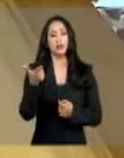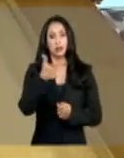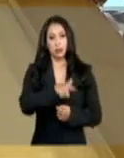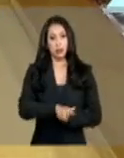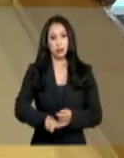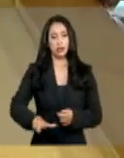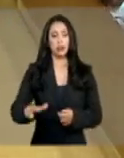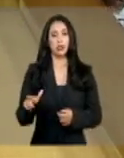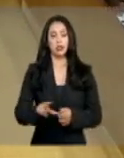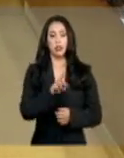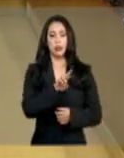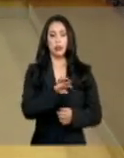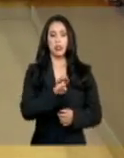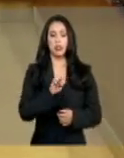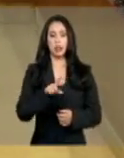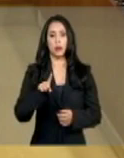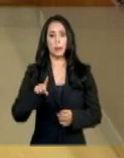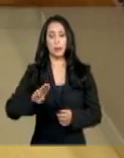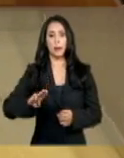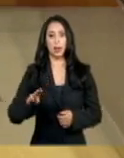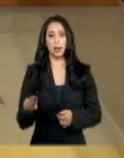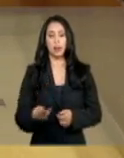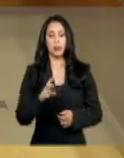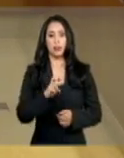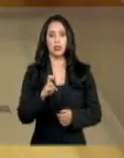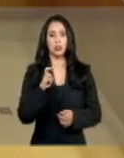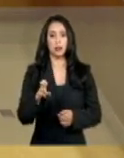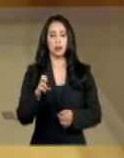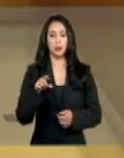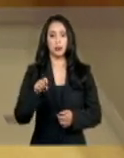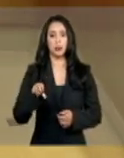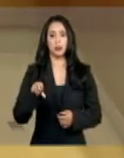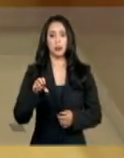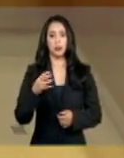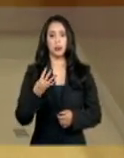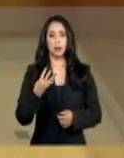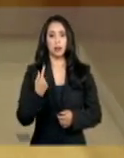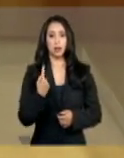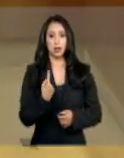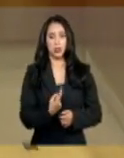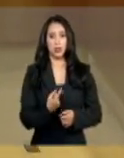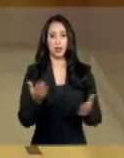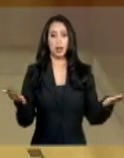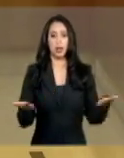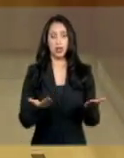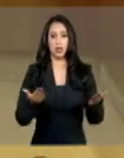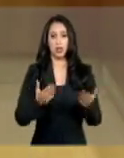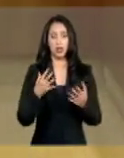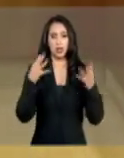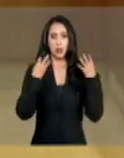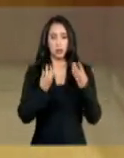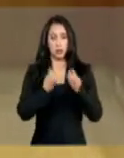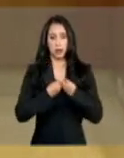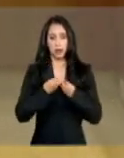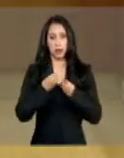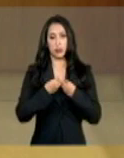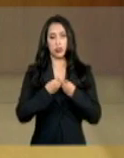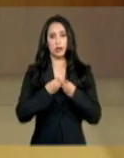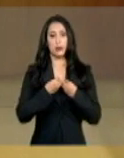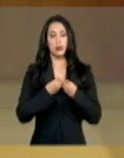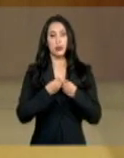do recurso extraordinário 1 milhão 55 1941 agora passa a palavra ao ministro marco aurélio para o seu